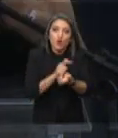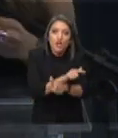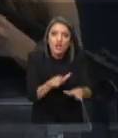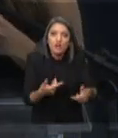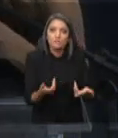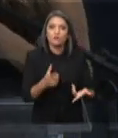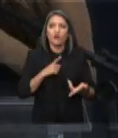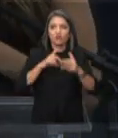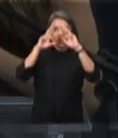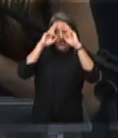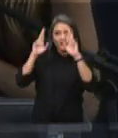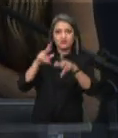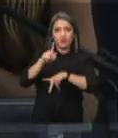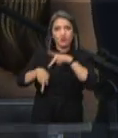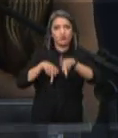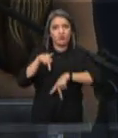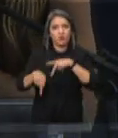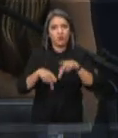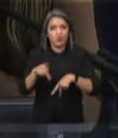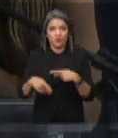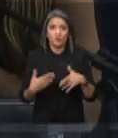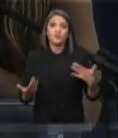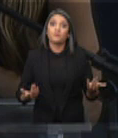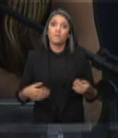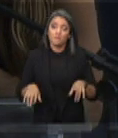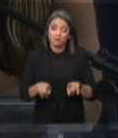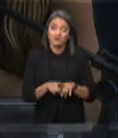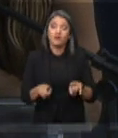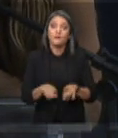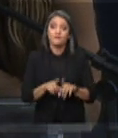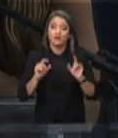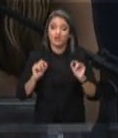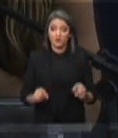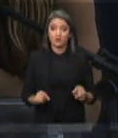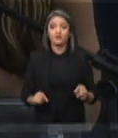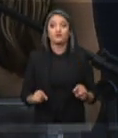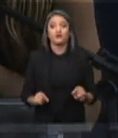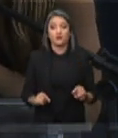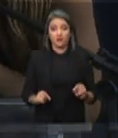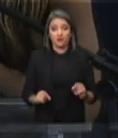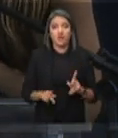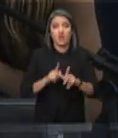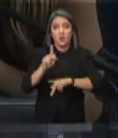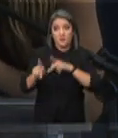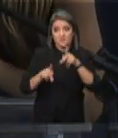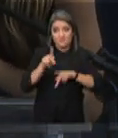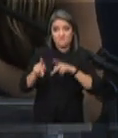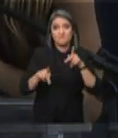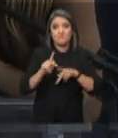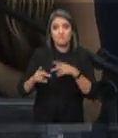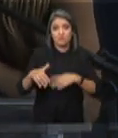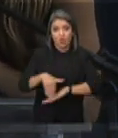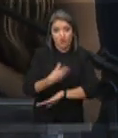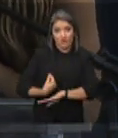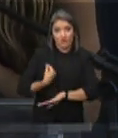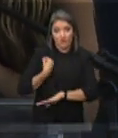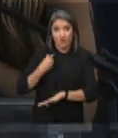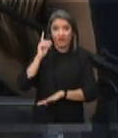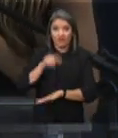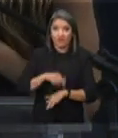respeite esta população sem falarmos é claro na parcela da população em situação de Rua da Comunidade